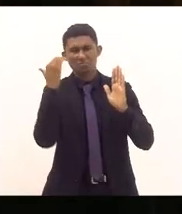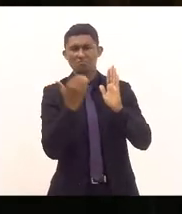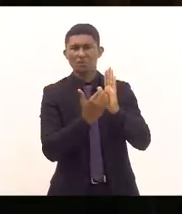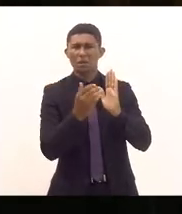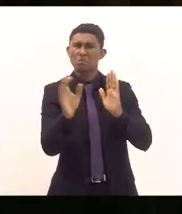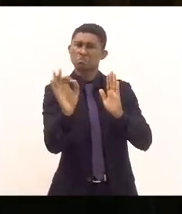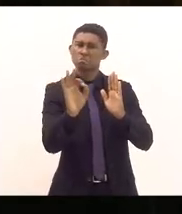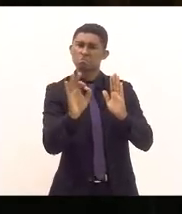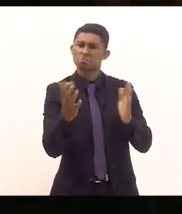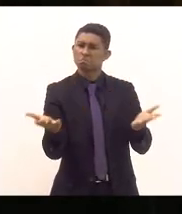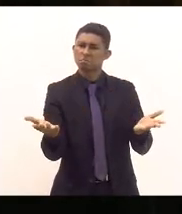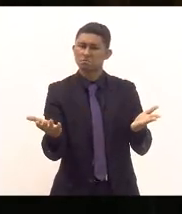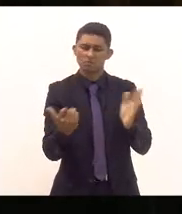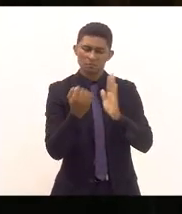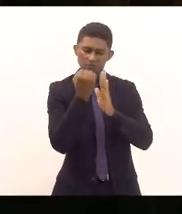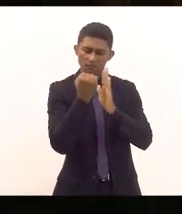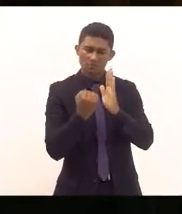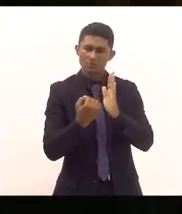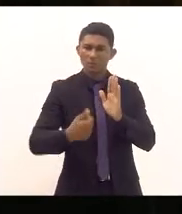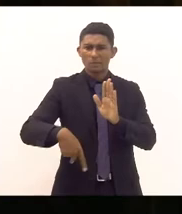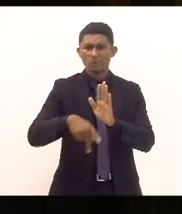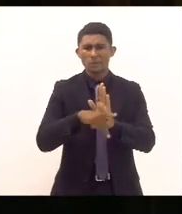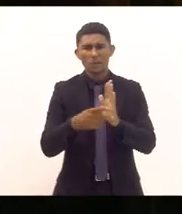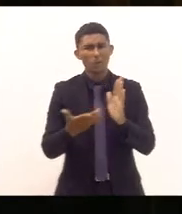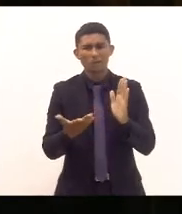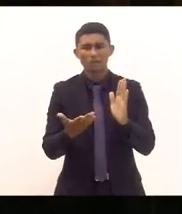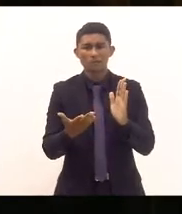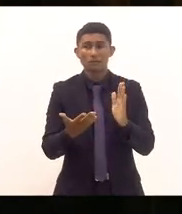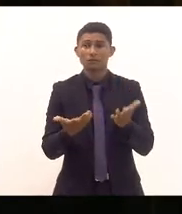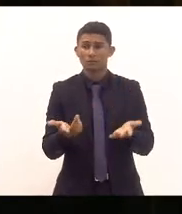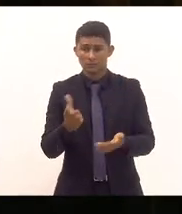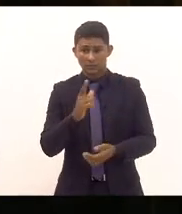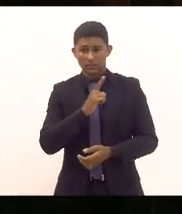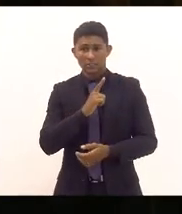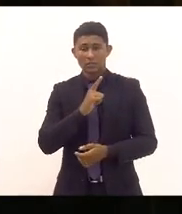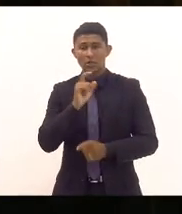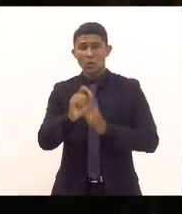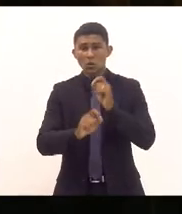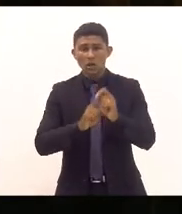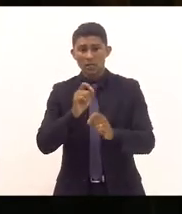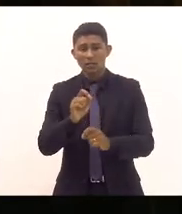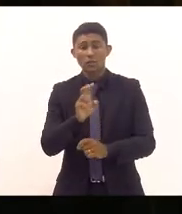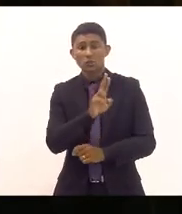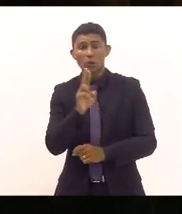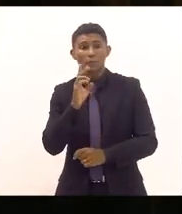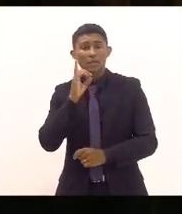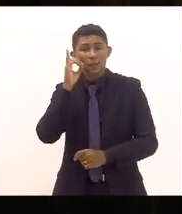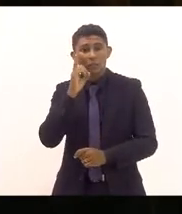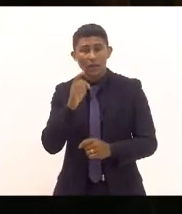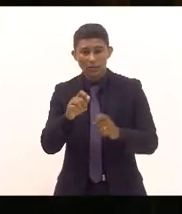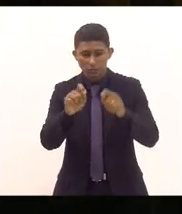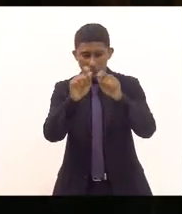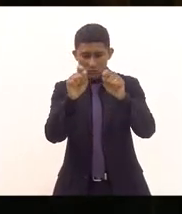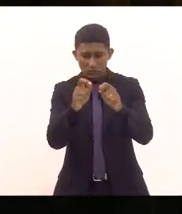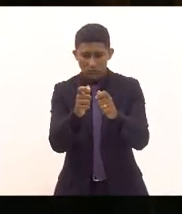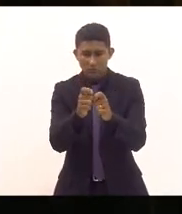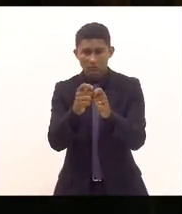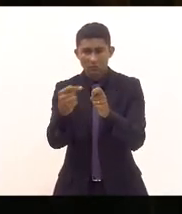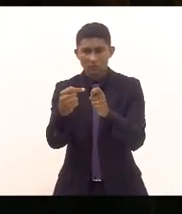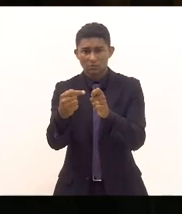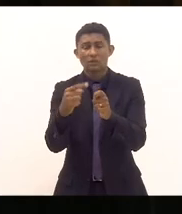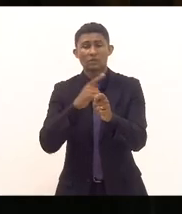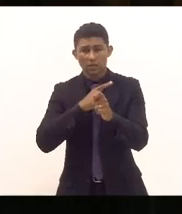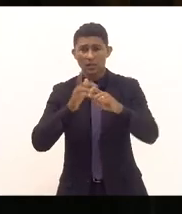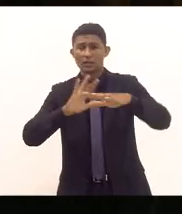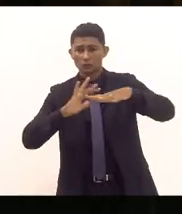pelo edital de eleição existe santinho com o nome desse Deputado circulando por aí pra gente